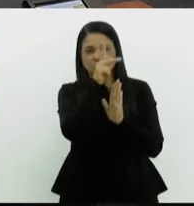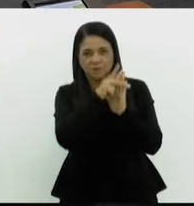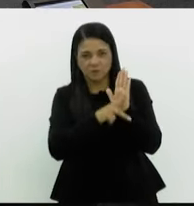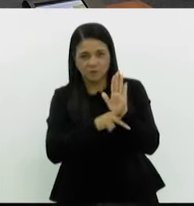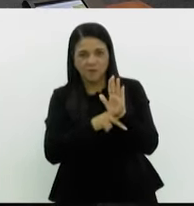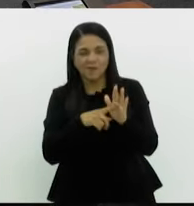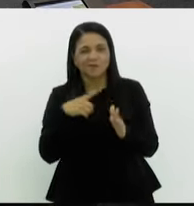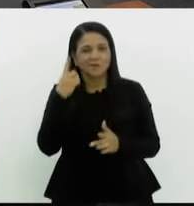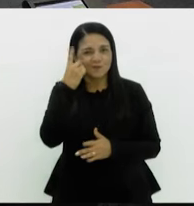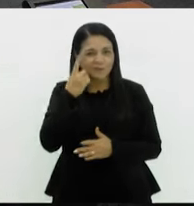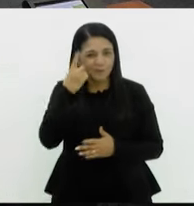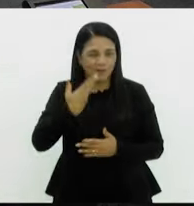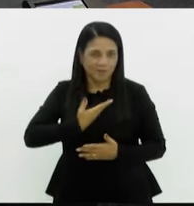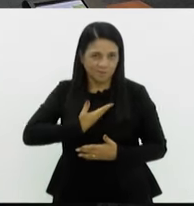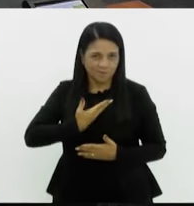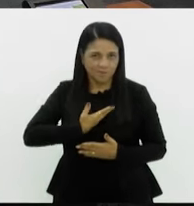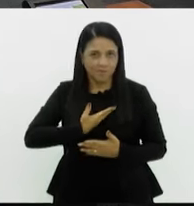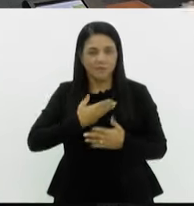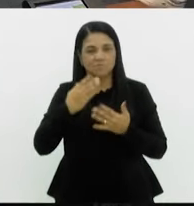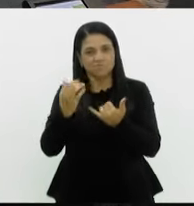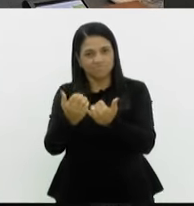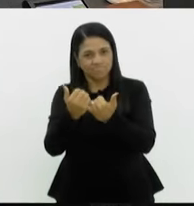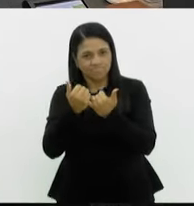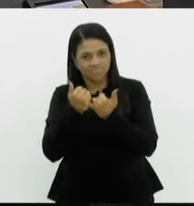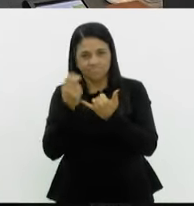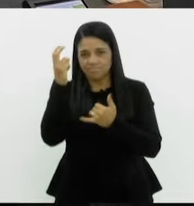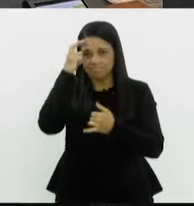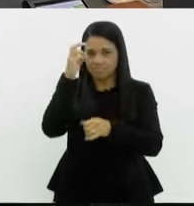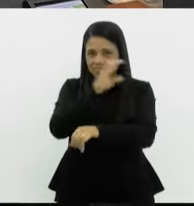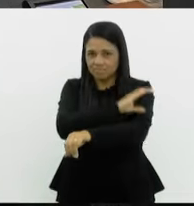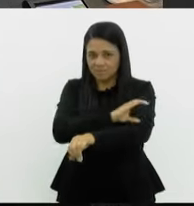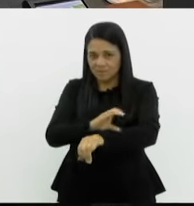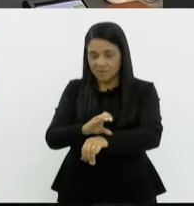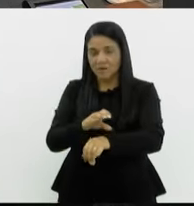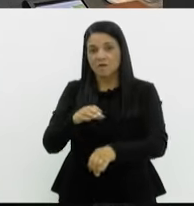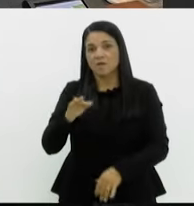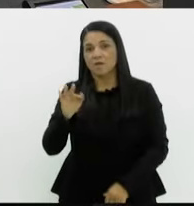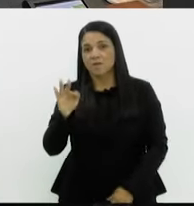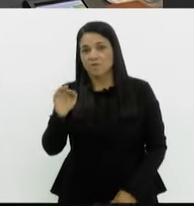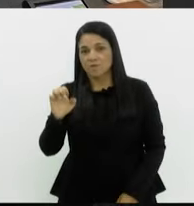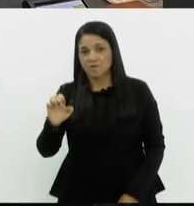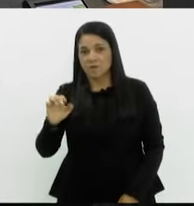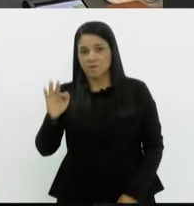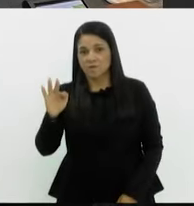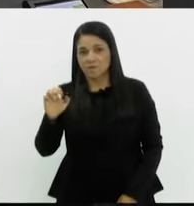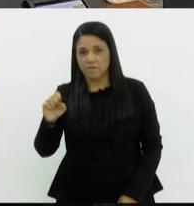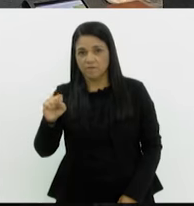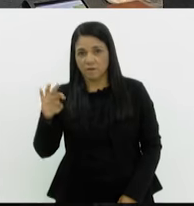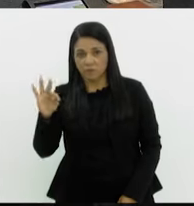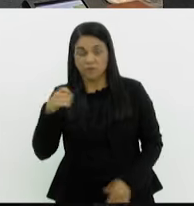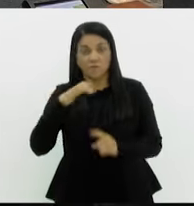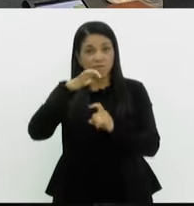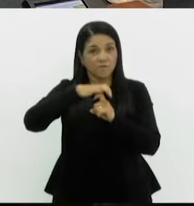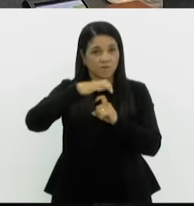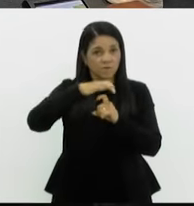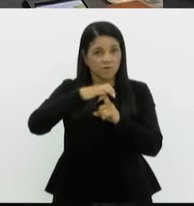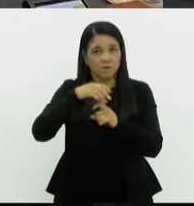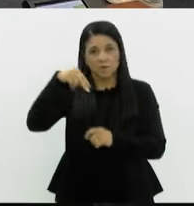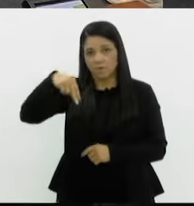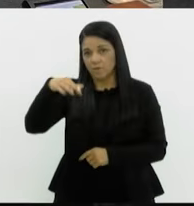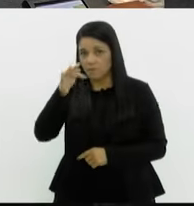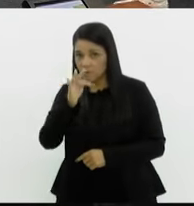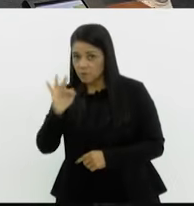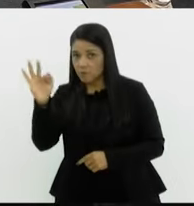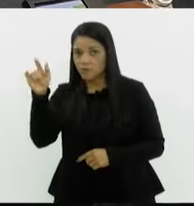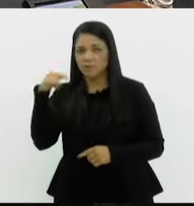que declara Patrimônio Histórico e Cultural do Estado do Rio de Janeiro, a FEVEST, que é uma feira realizada em Nova Friburgo, que existe há 30 anos,